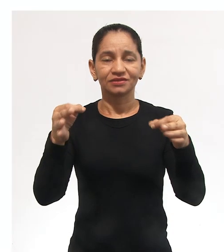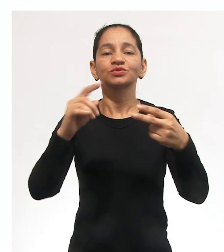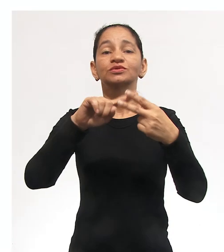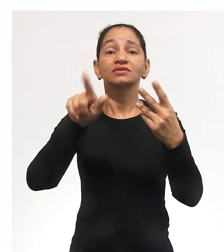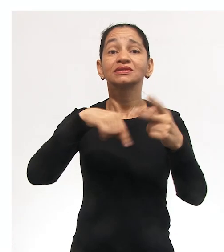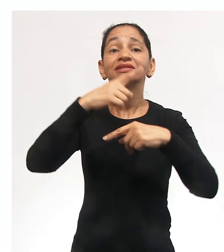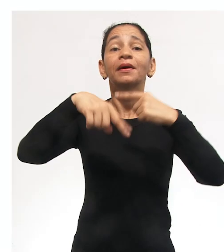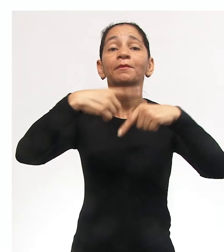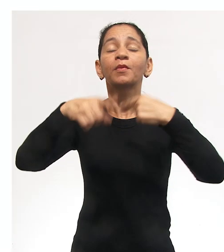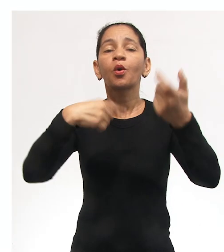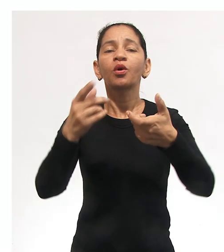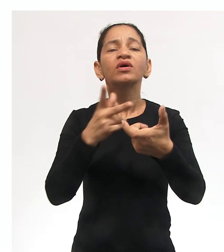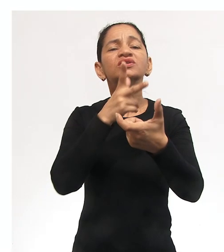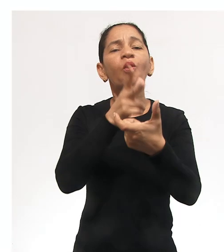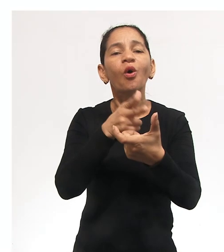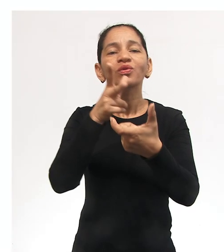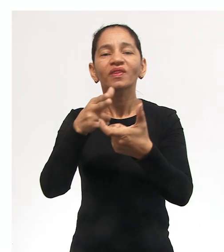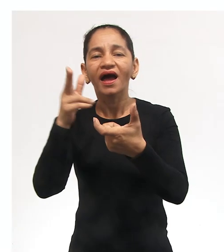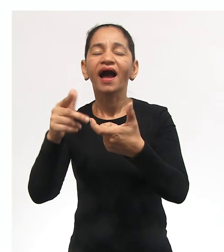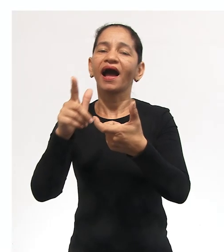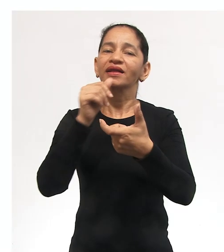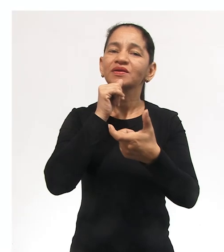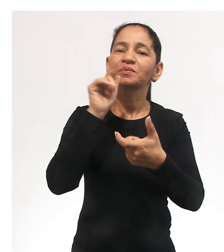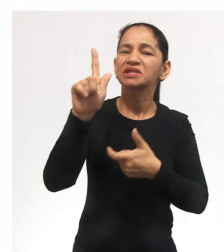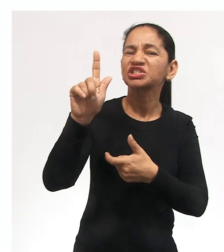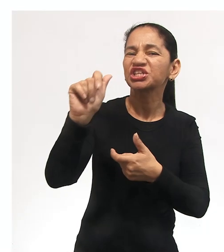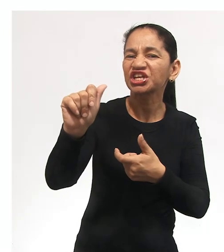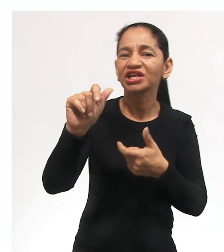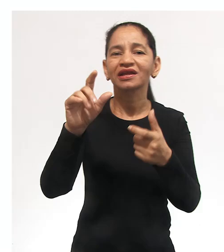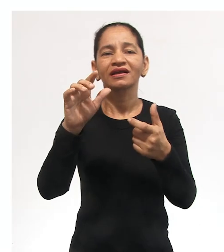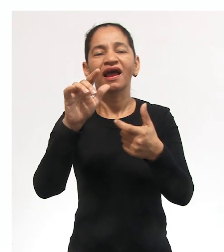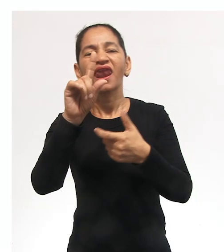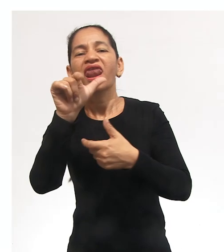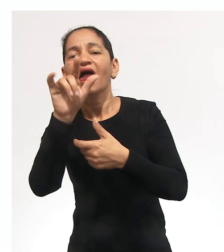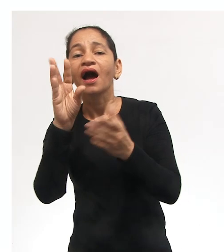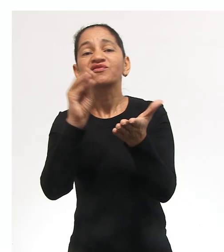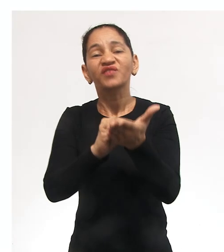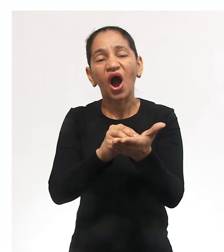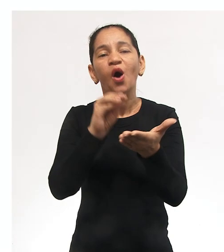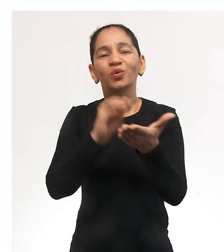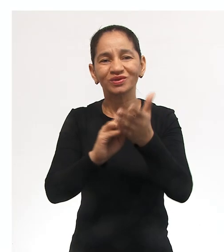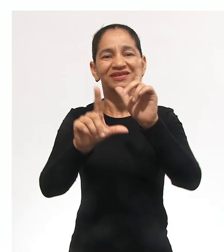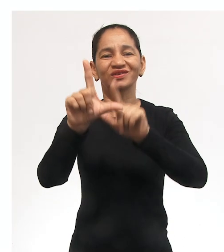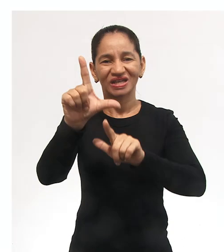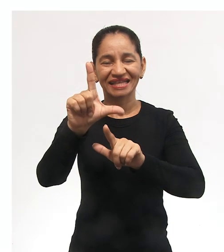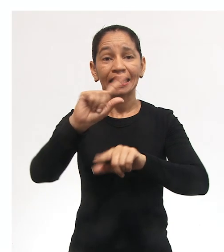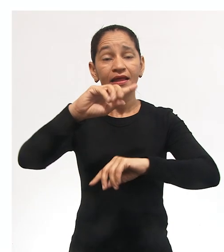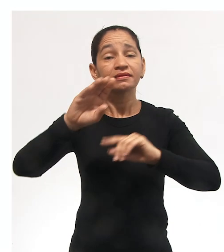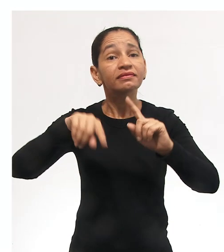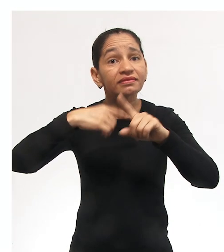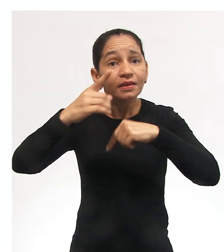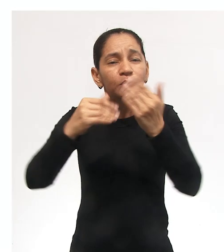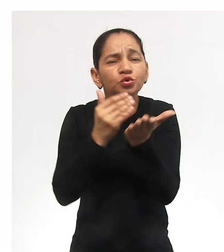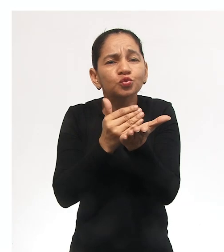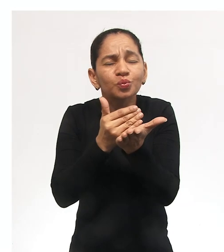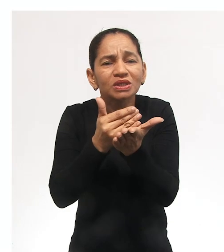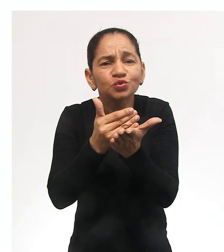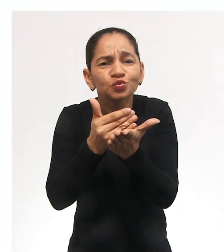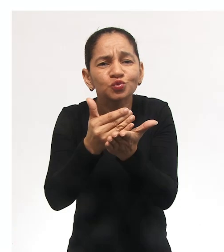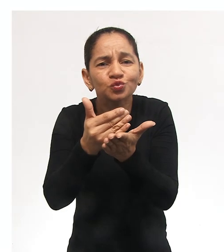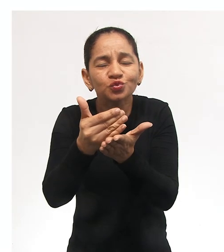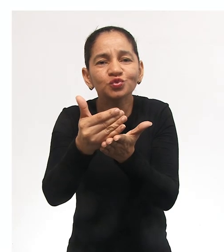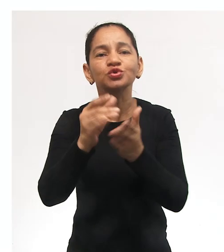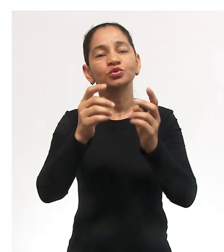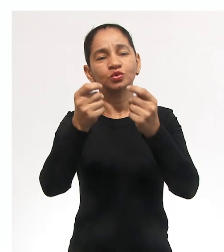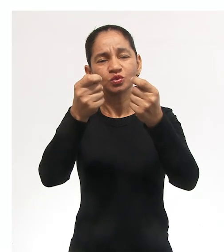temos silábica sem valor sonoro. Também já entrando na